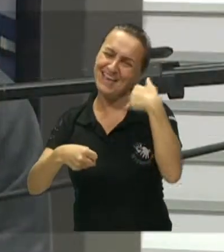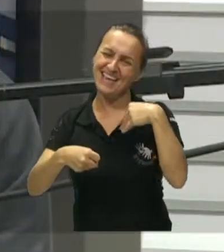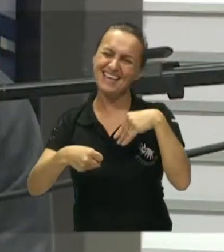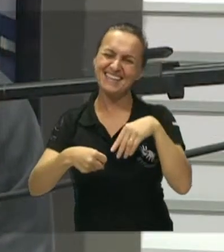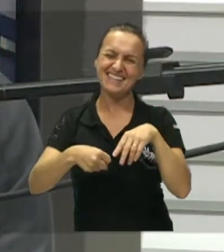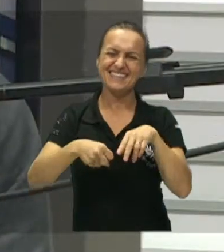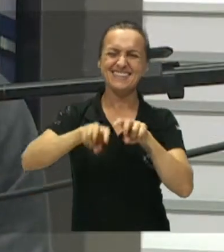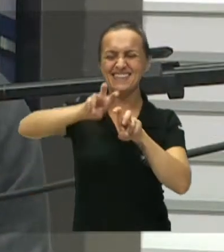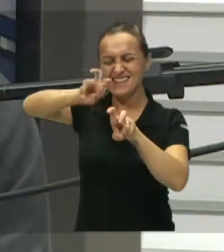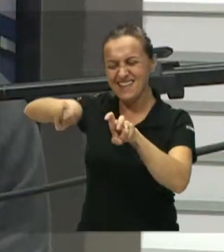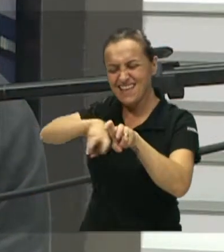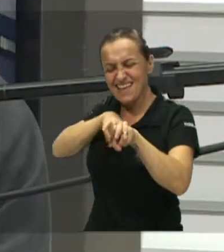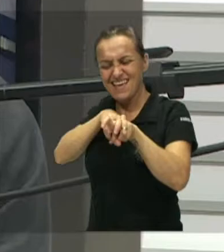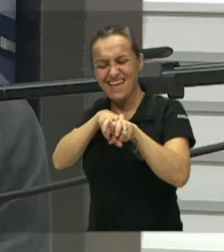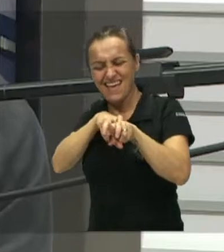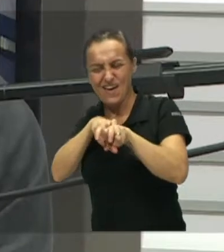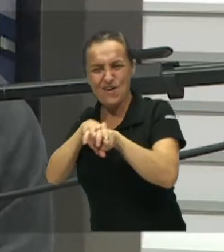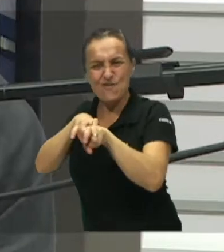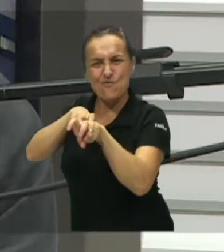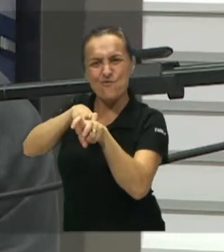que eu possa te amar sem